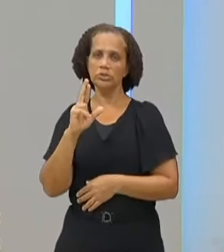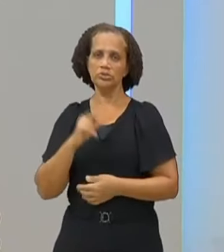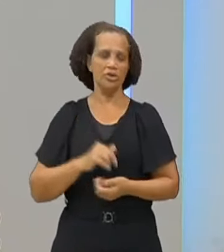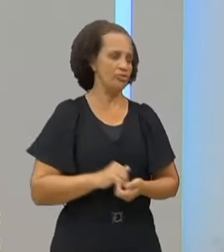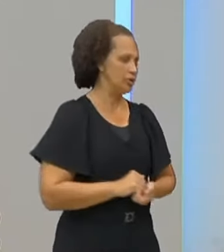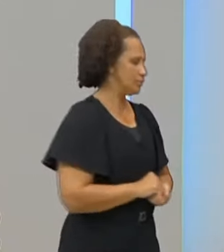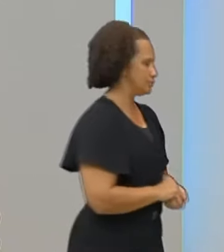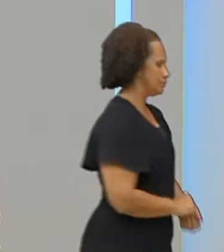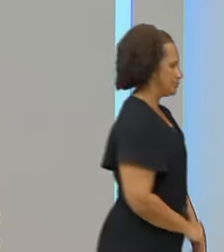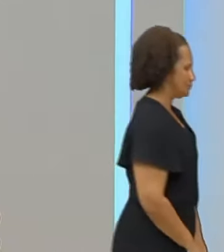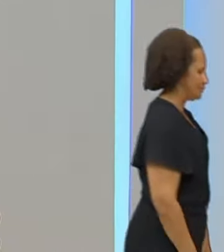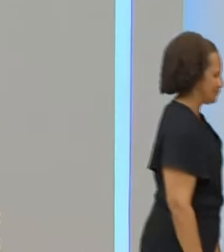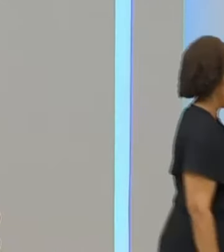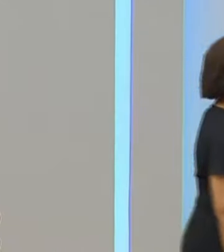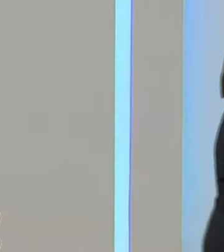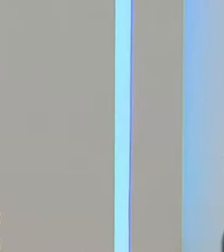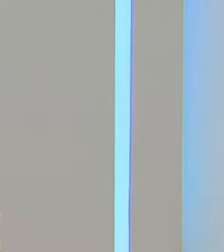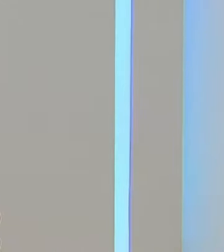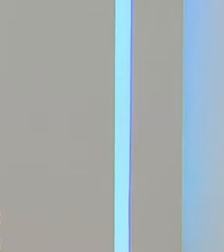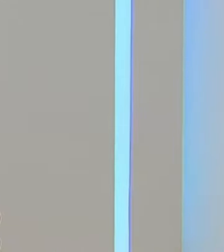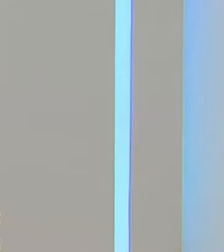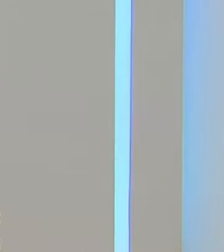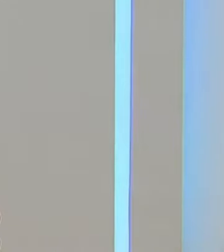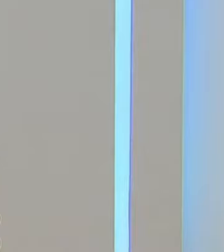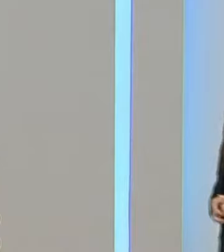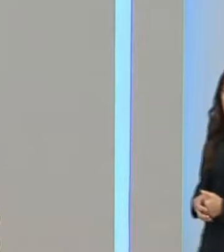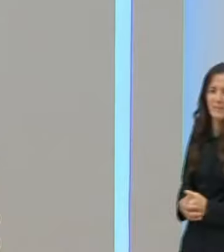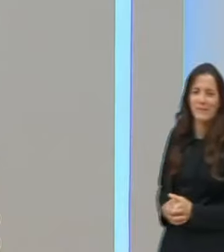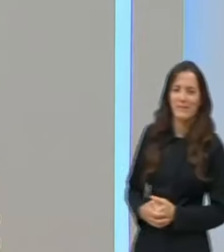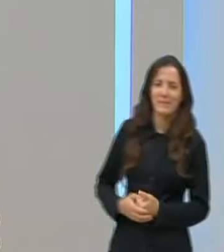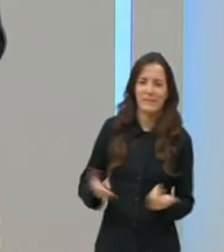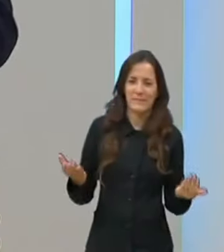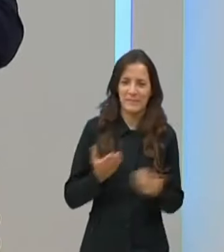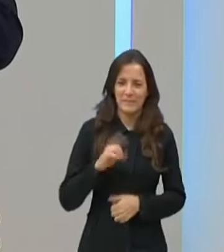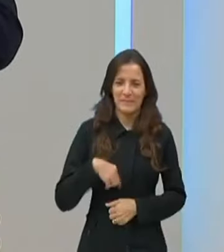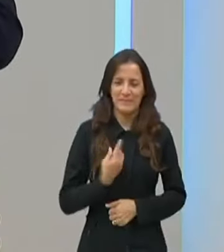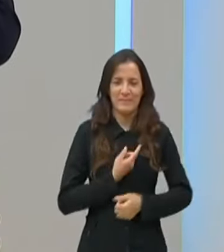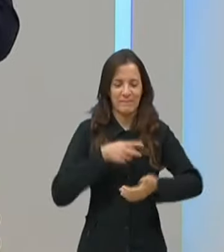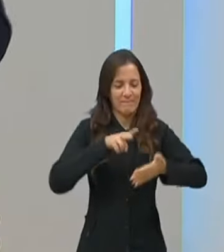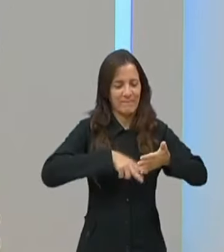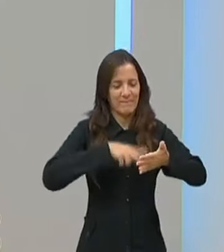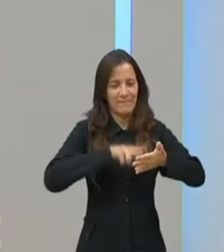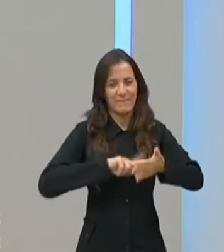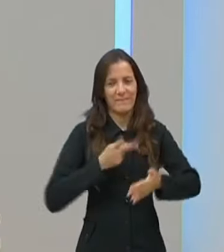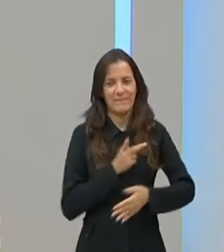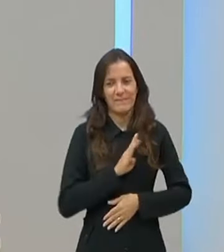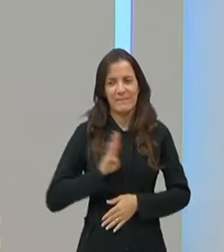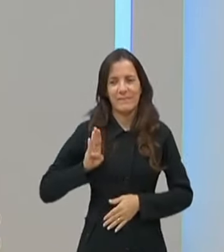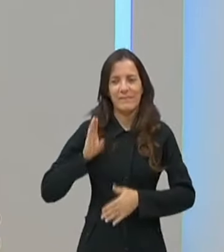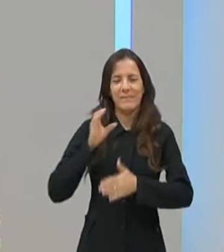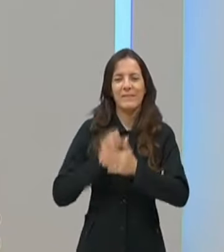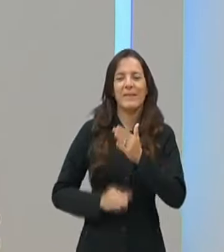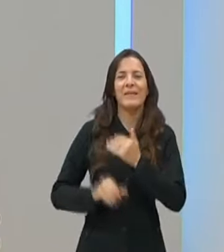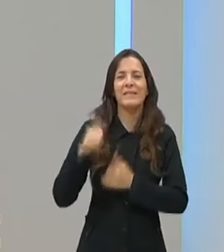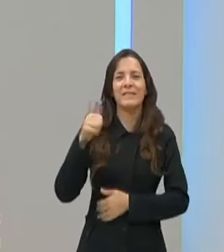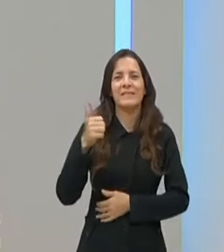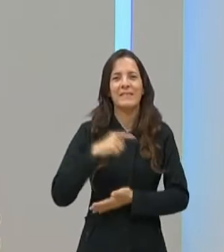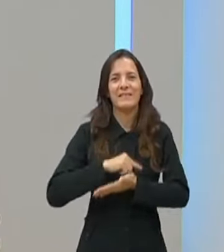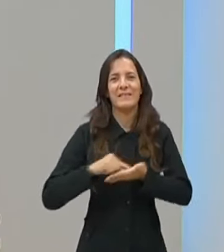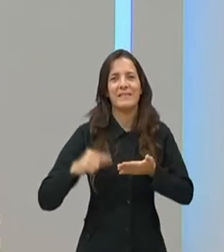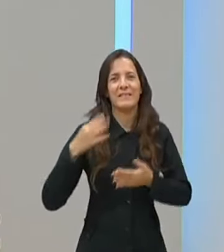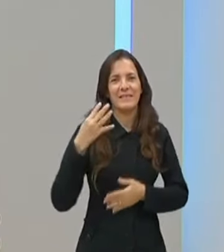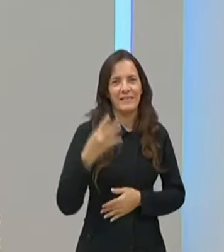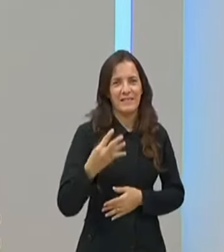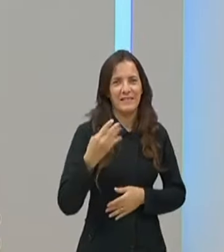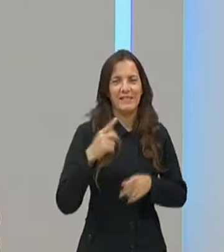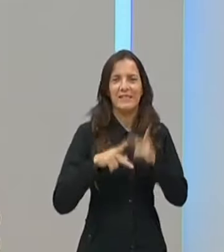gloriosa que ele espera. Eu vou ler estes versículos em Hebreus capítulo 11, versículo 24, diz: pela